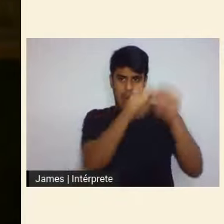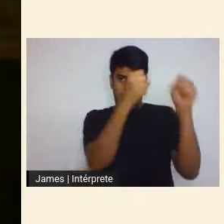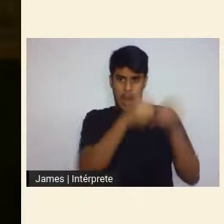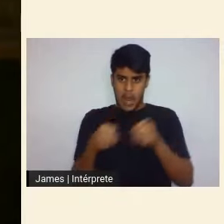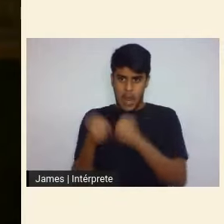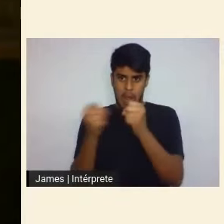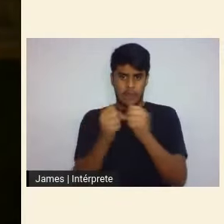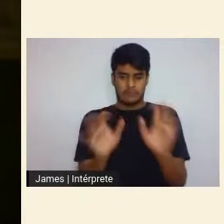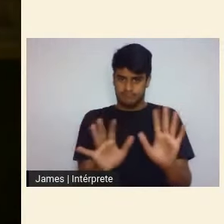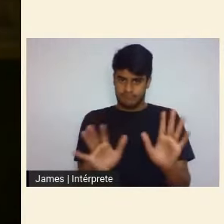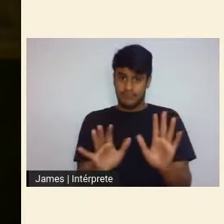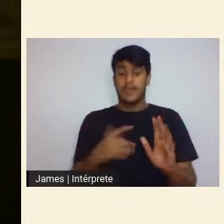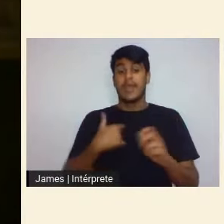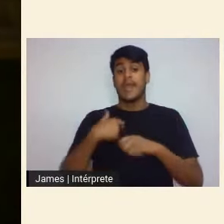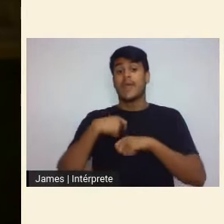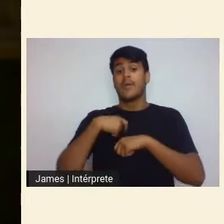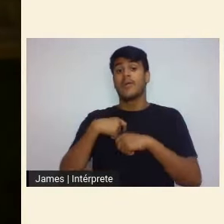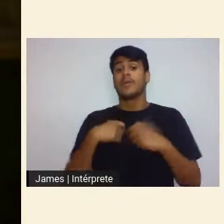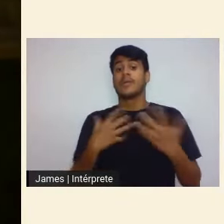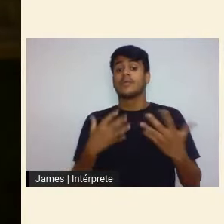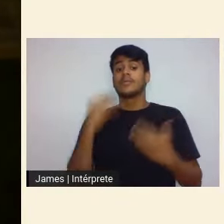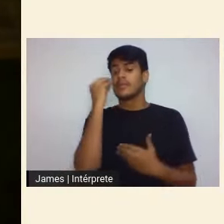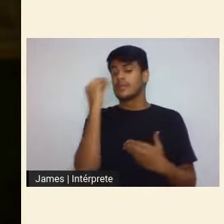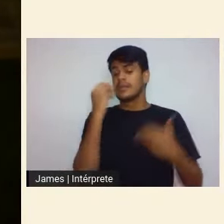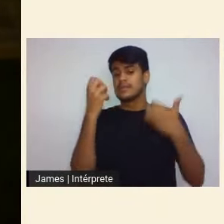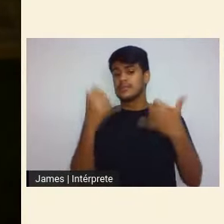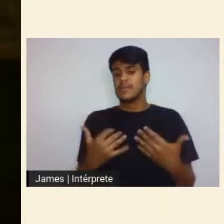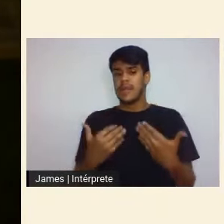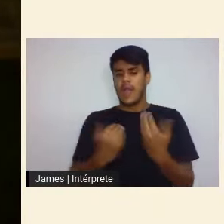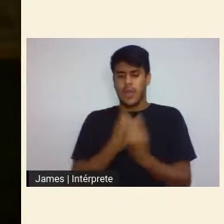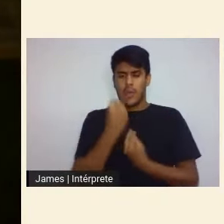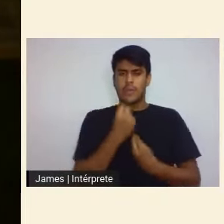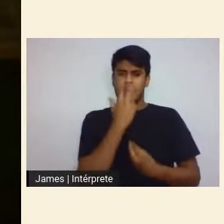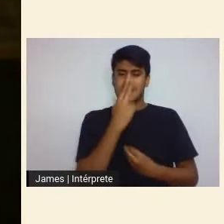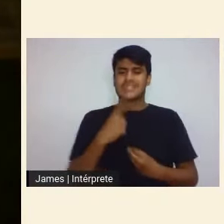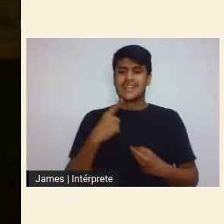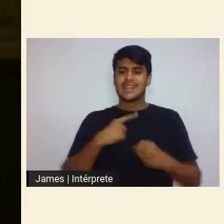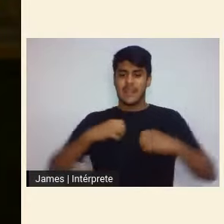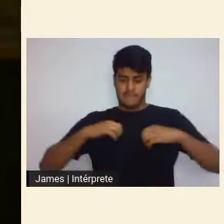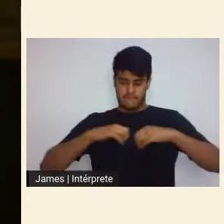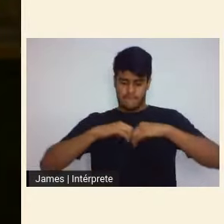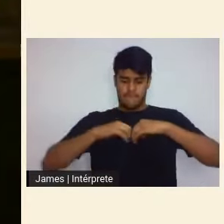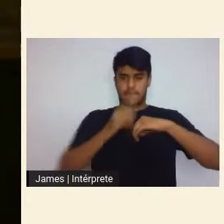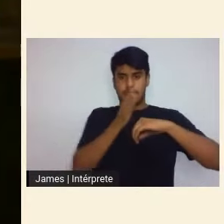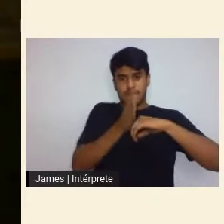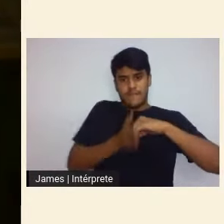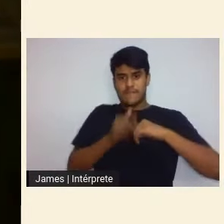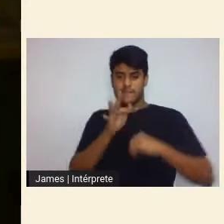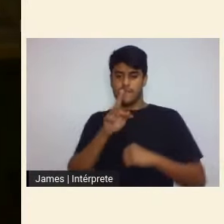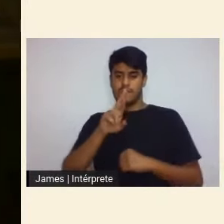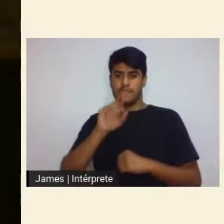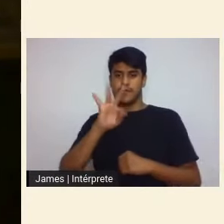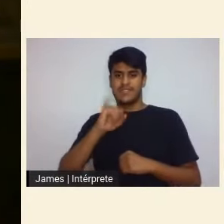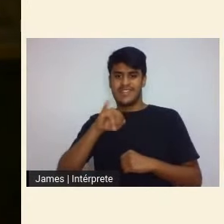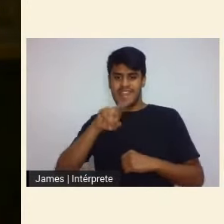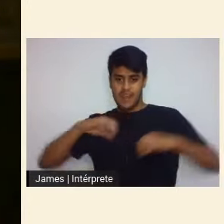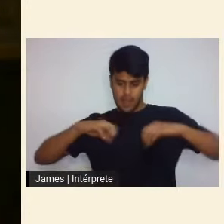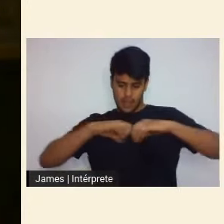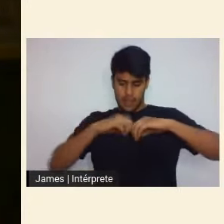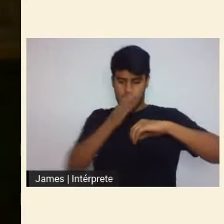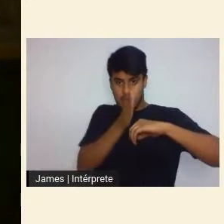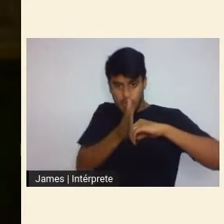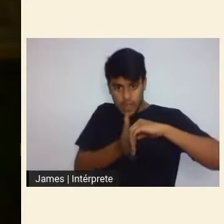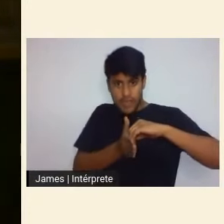tento inquirir o modo pelo qual essas fronteiras foram sendo construídas e mitificadas. Enredado